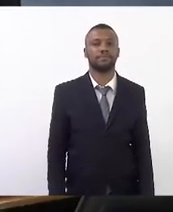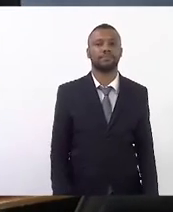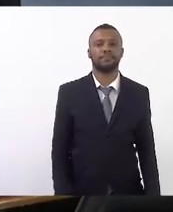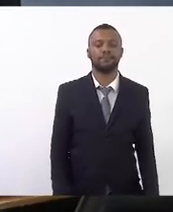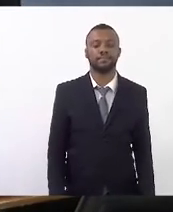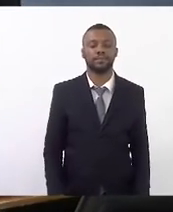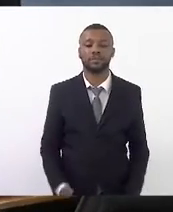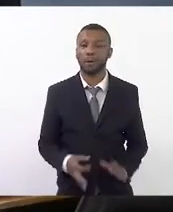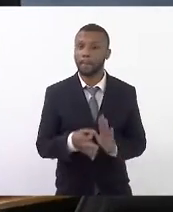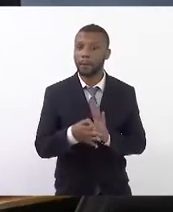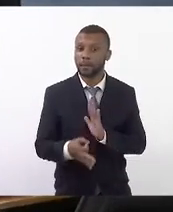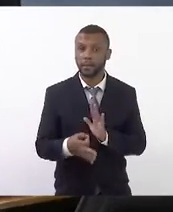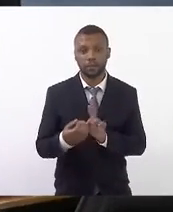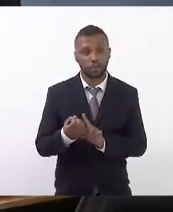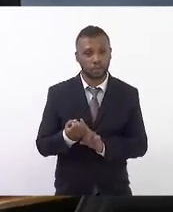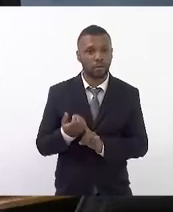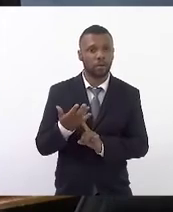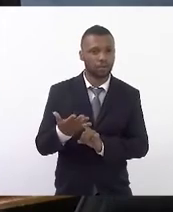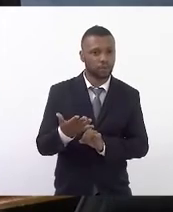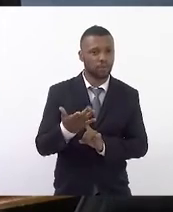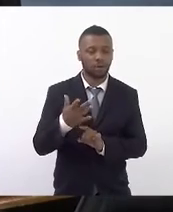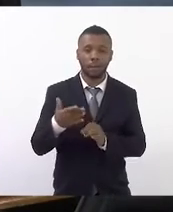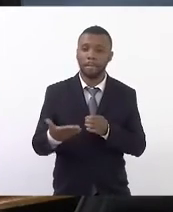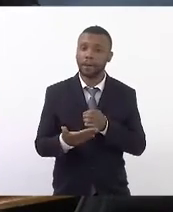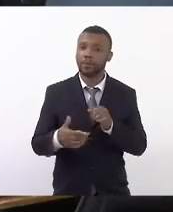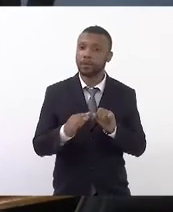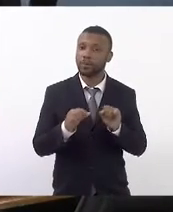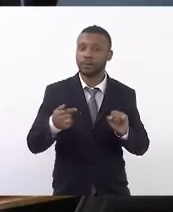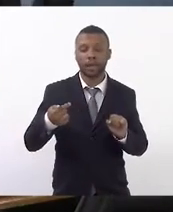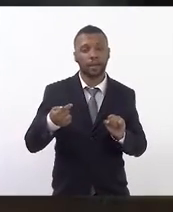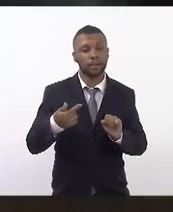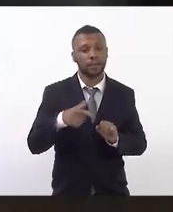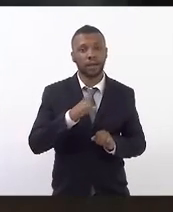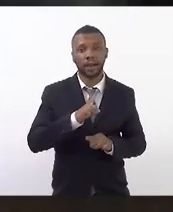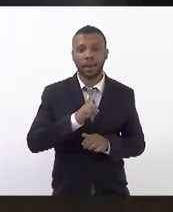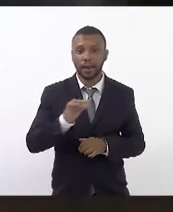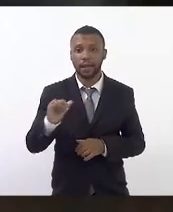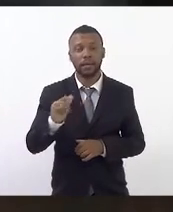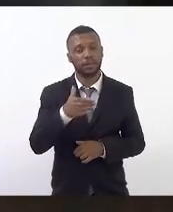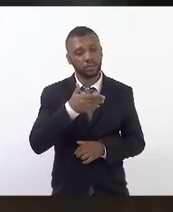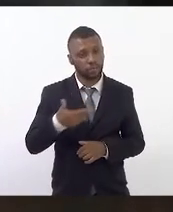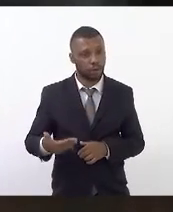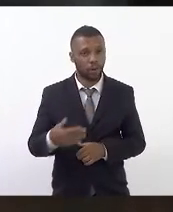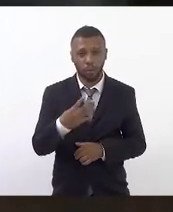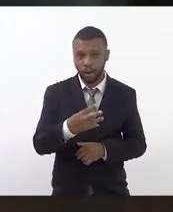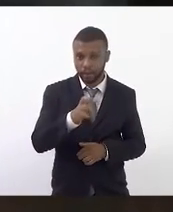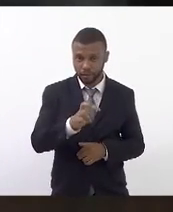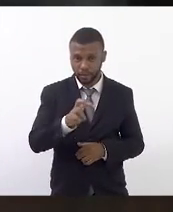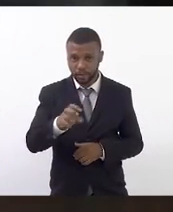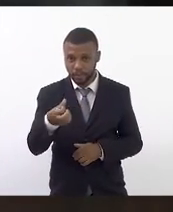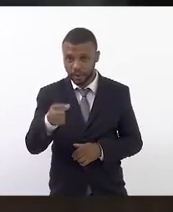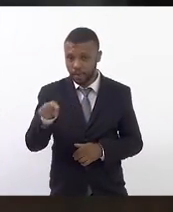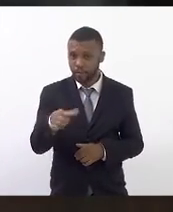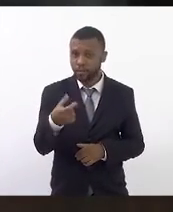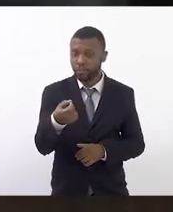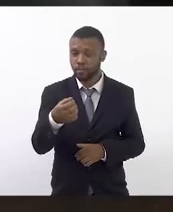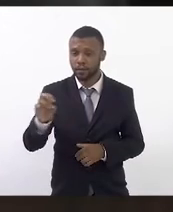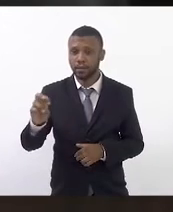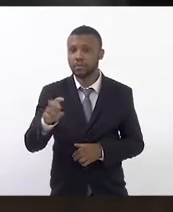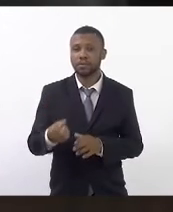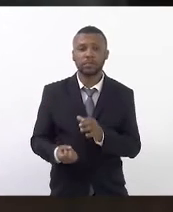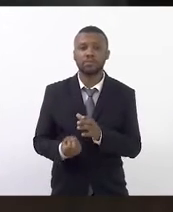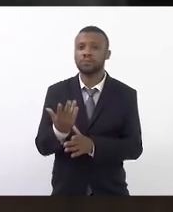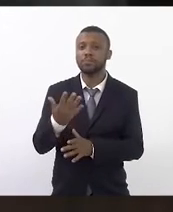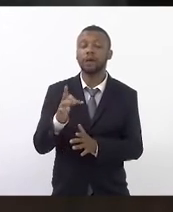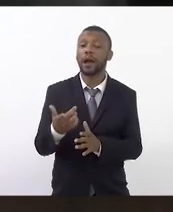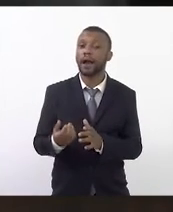Parecer do relator. Com base no artigo 7º da Lei Estadual 4556 do MI5, que dispõe sobre a criação e o